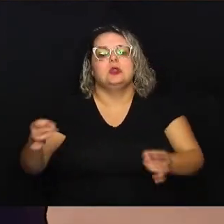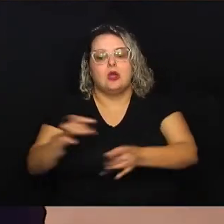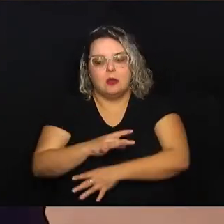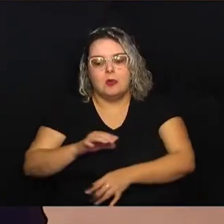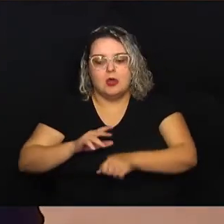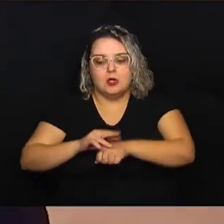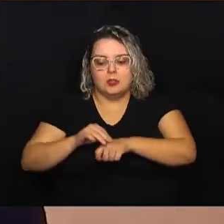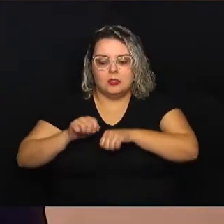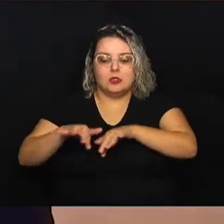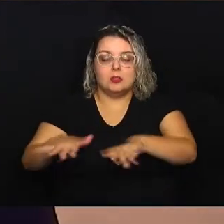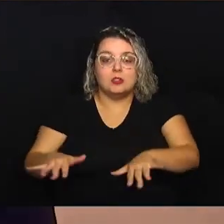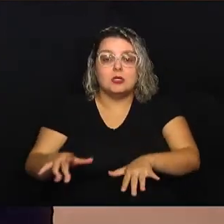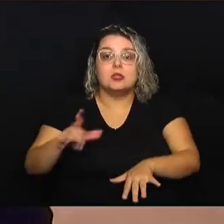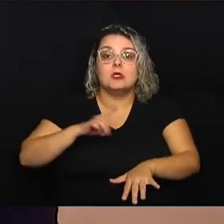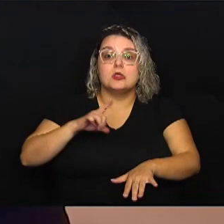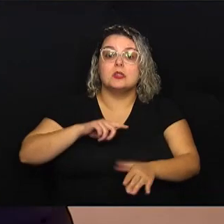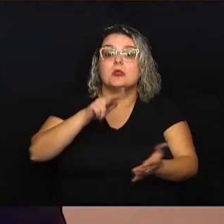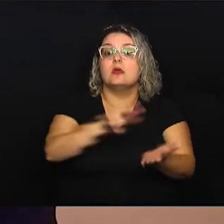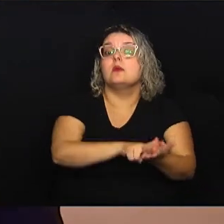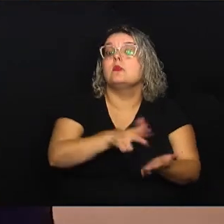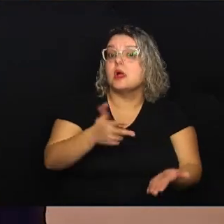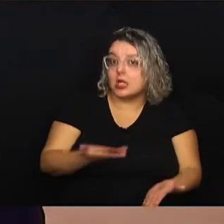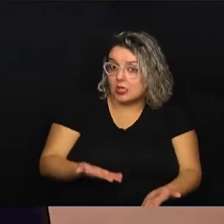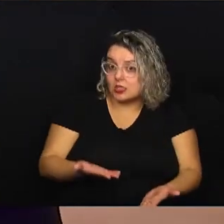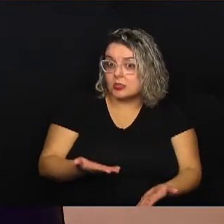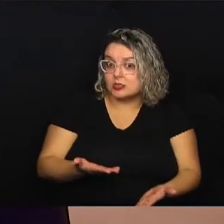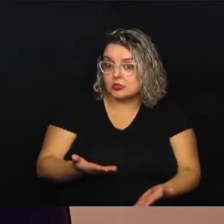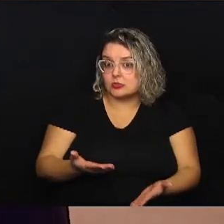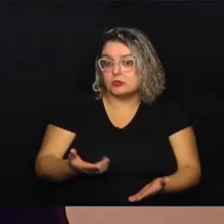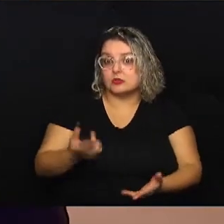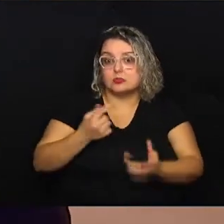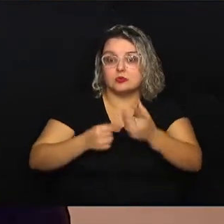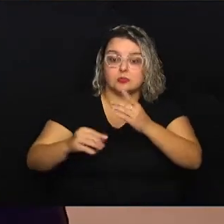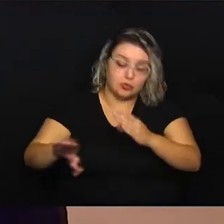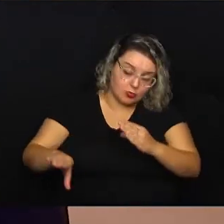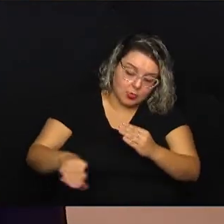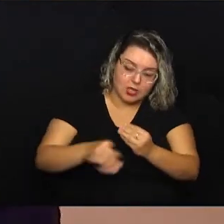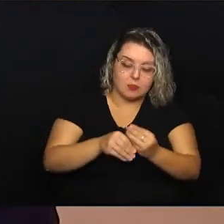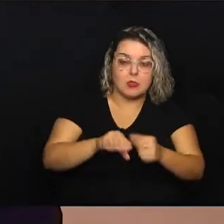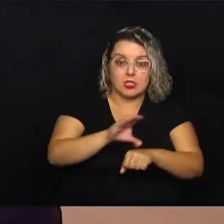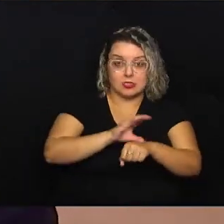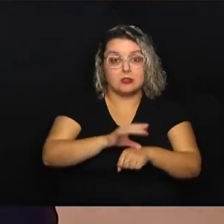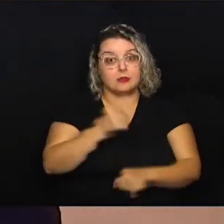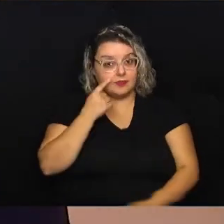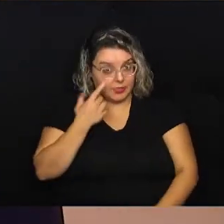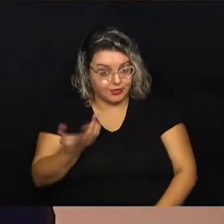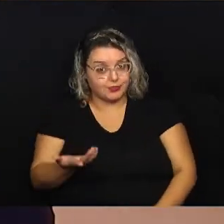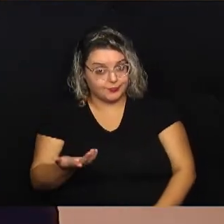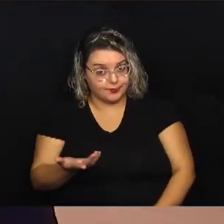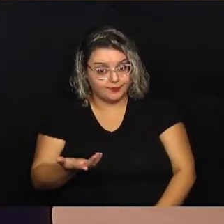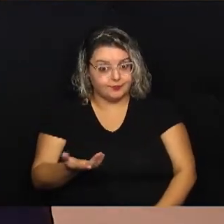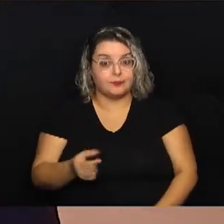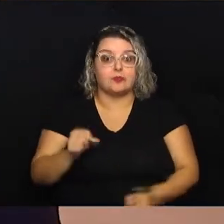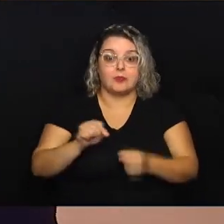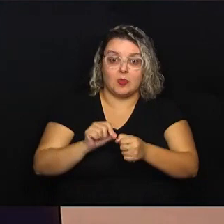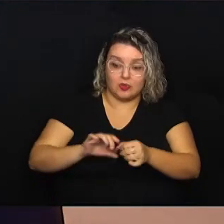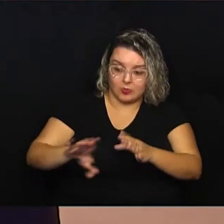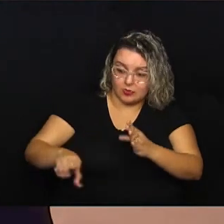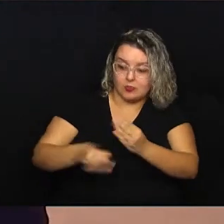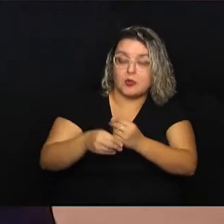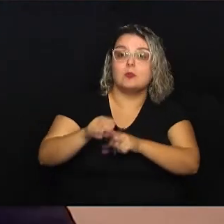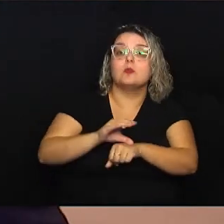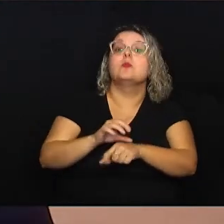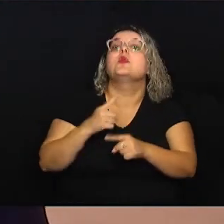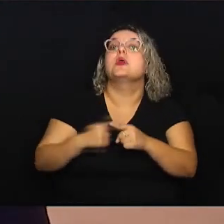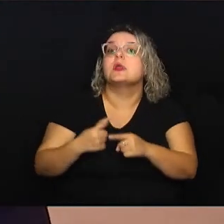têm, inclusive, uma regulamentação numa emenda constitucional. Olha só. Então, assim, foi feita uma emenda constitucional, por quê?